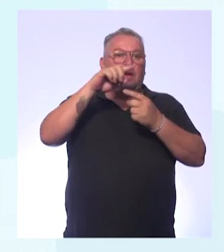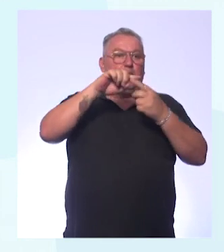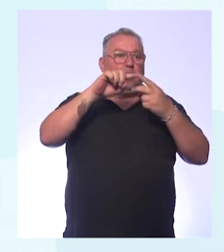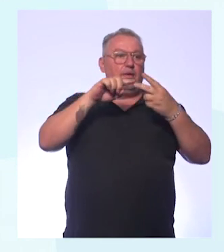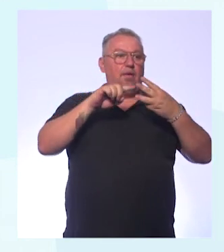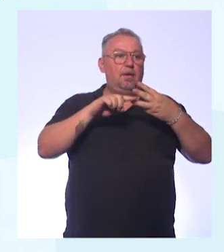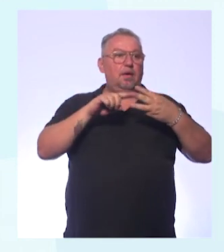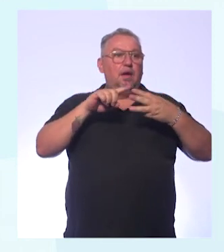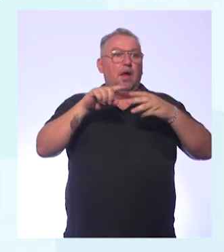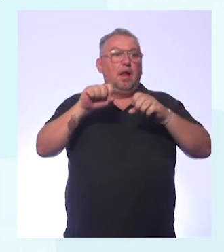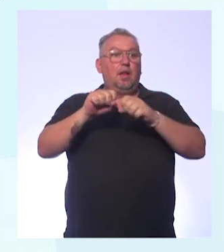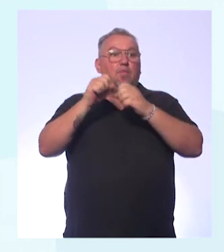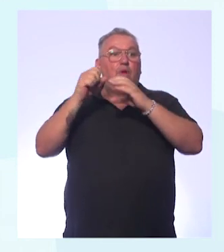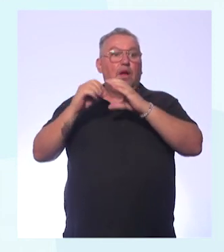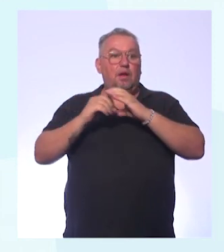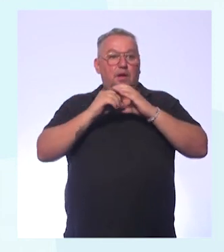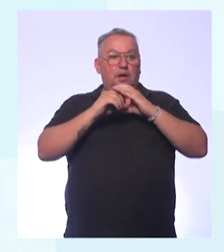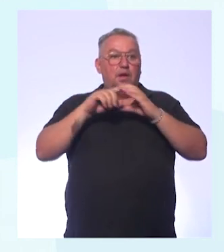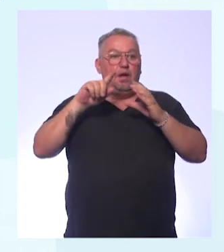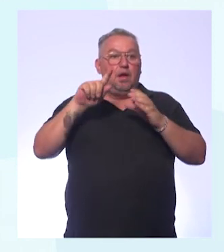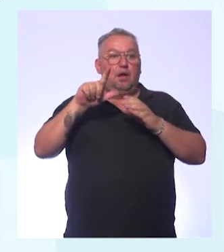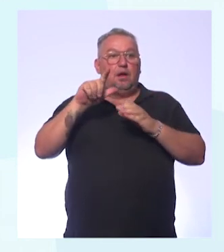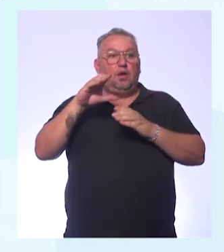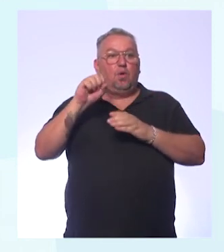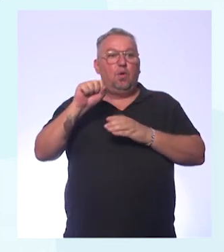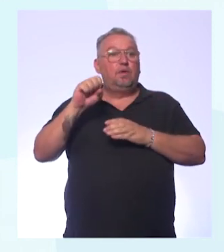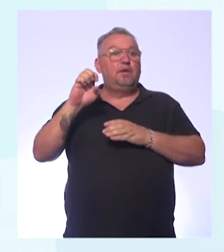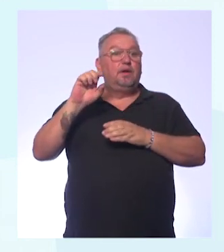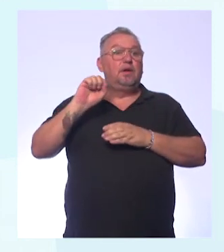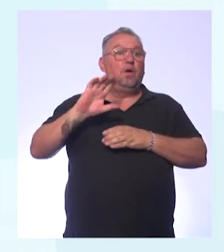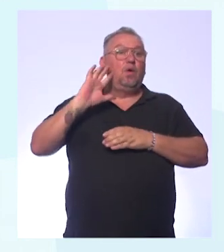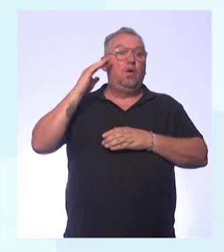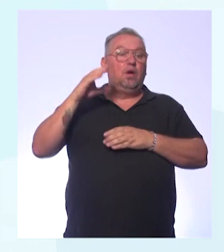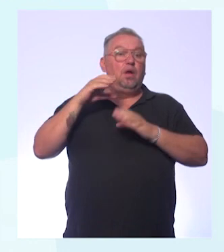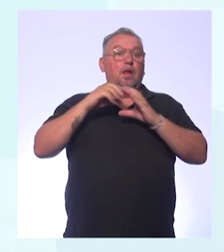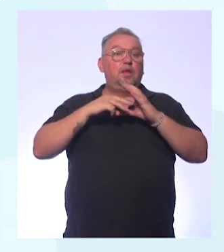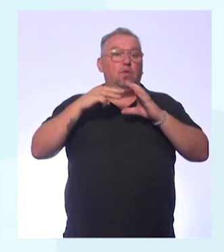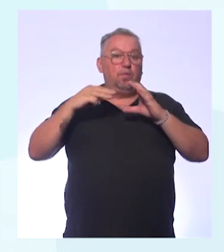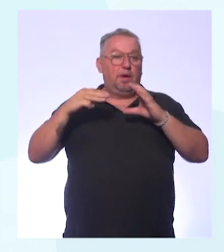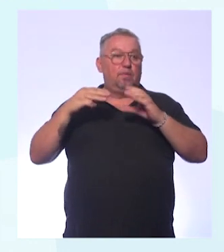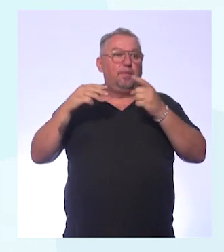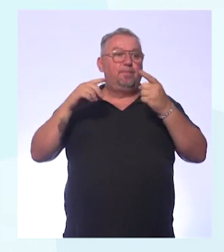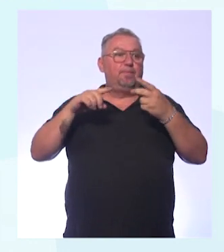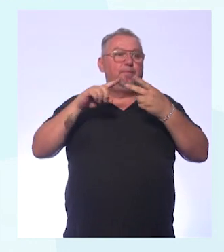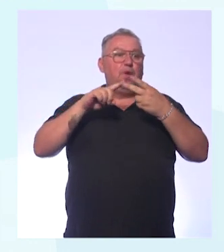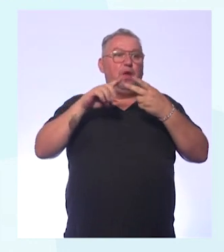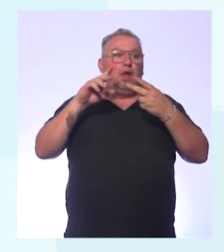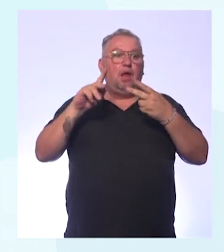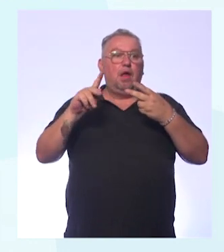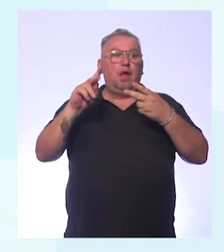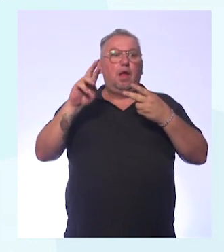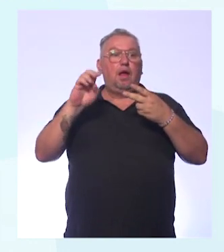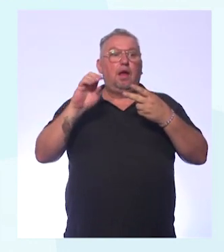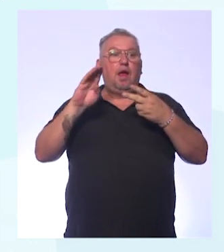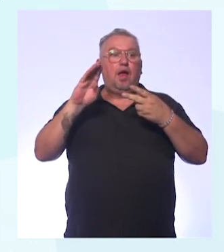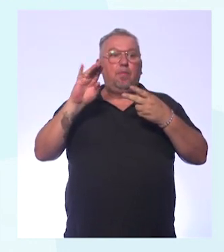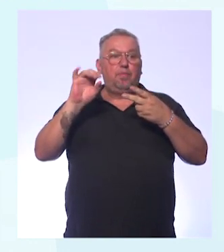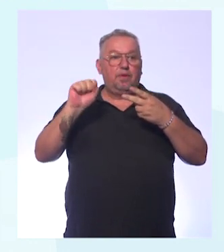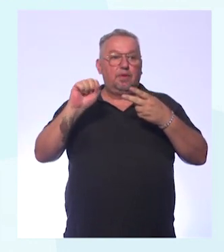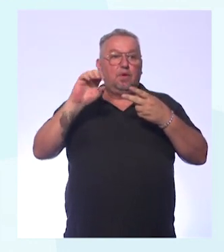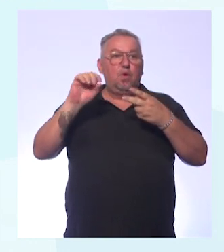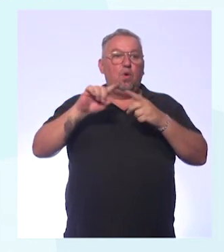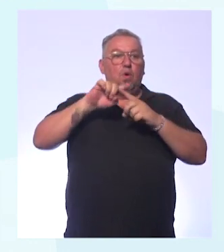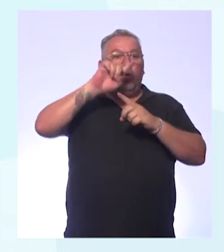partes. A primeira é a quebra da molécula de glicose, que ocorre no citoplasma. A segunda é o ciclo de Krebs, ou ciclo do